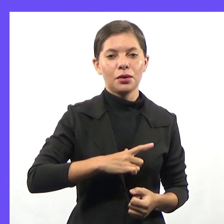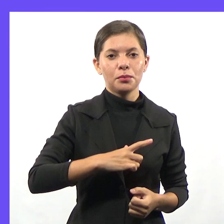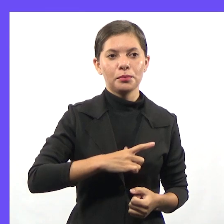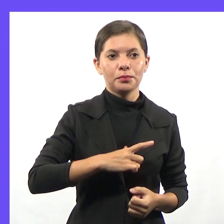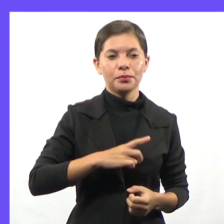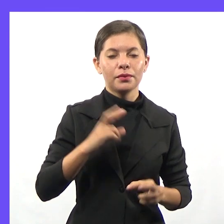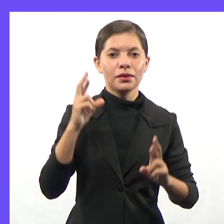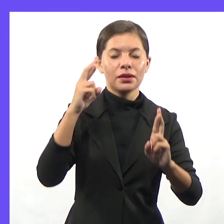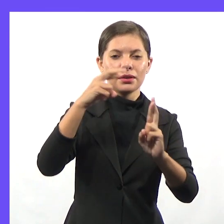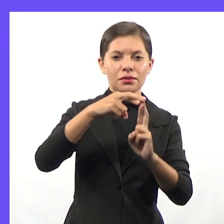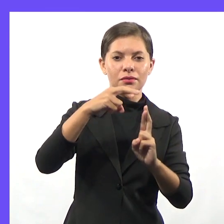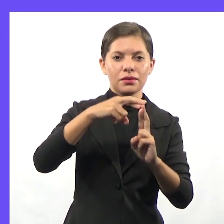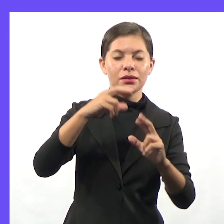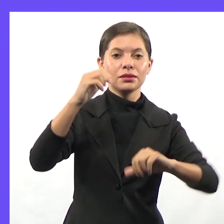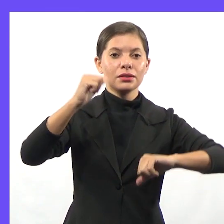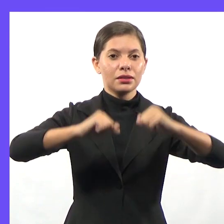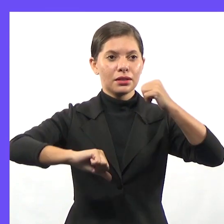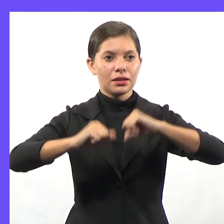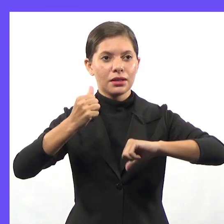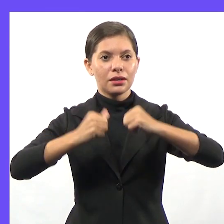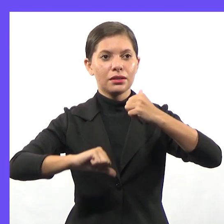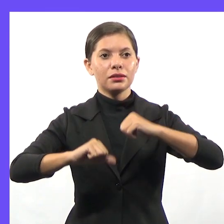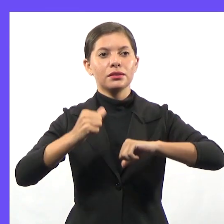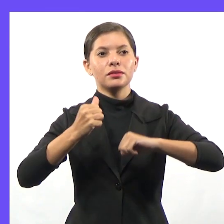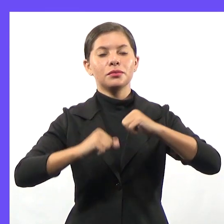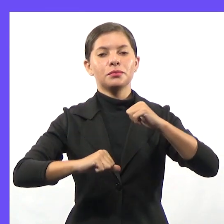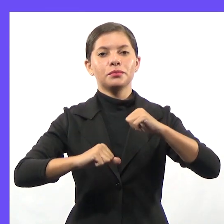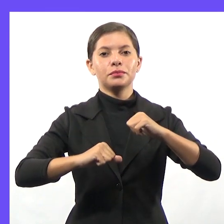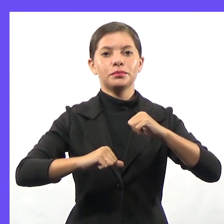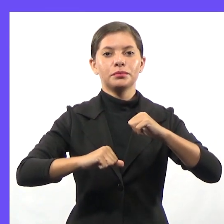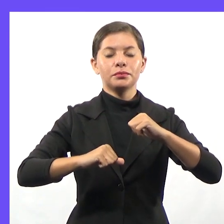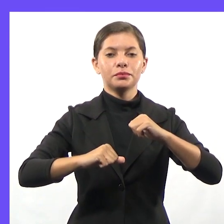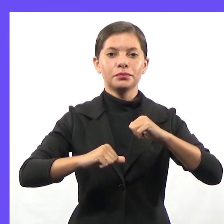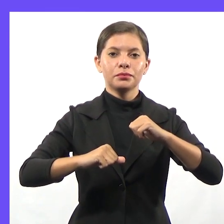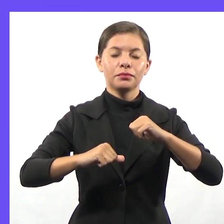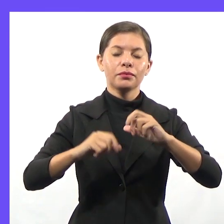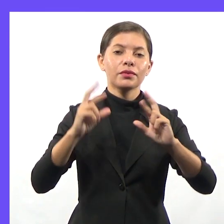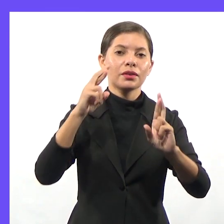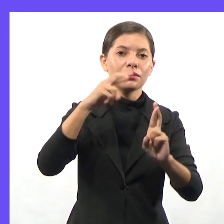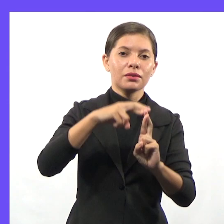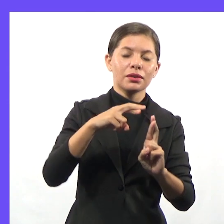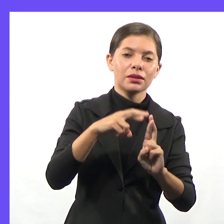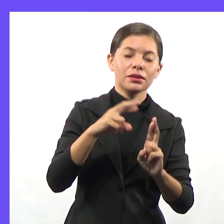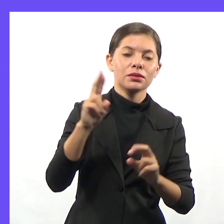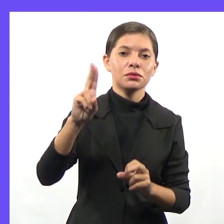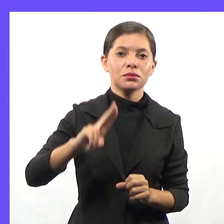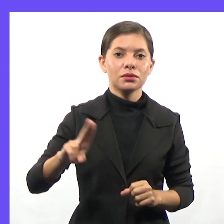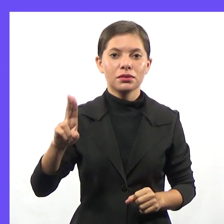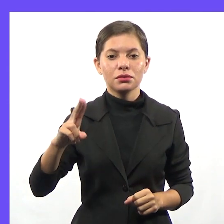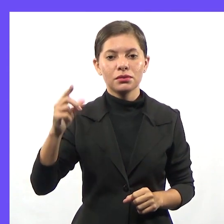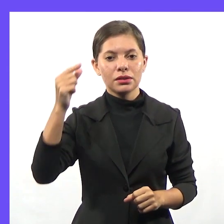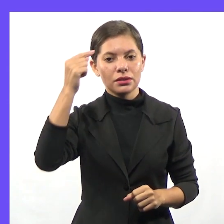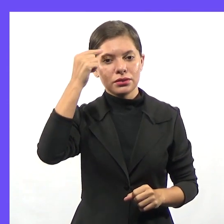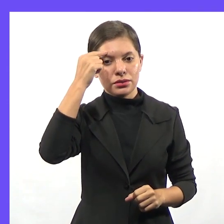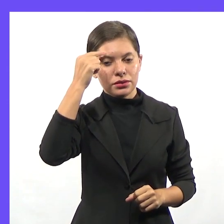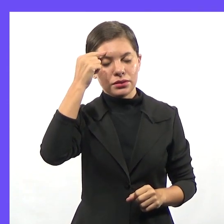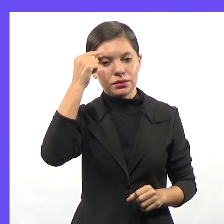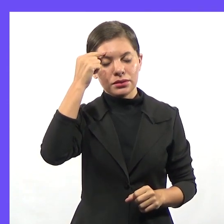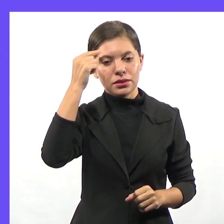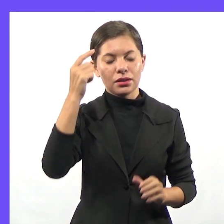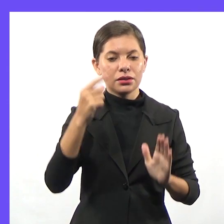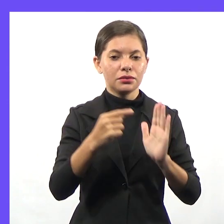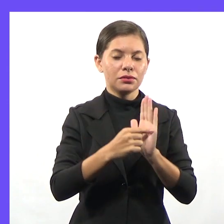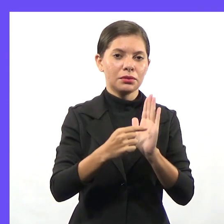inteligência artificial. O ChatGPT, eu vou demonstrar um pouquinho na prática o seu uso. O DALL-E 2,